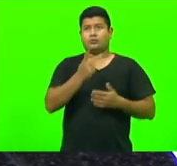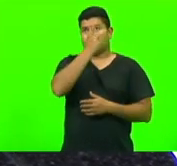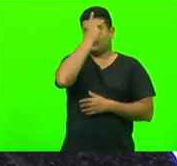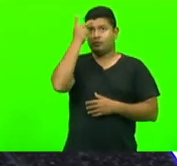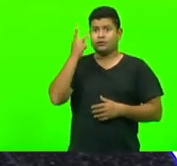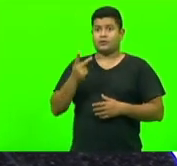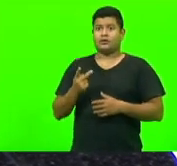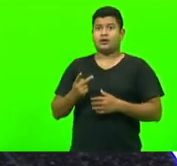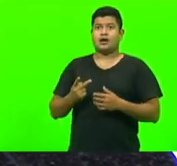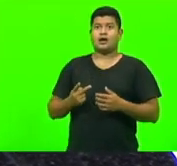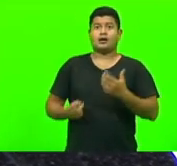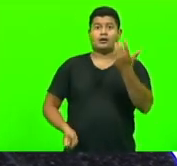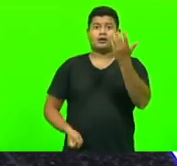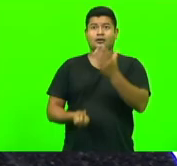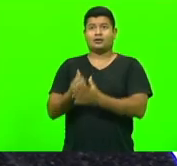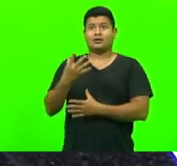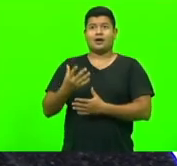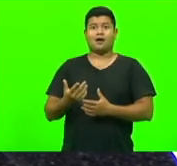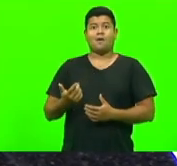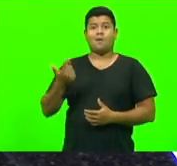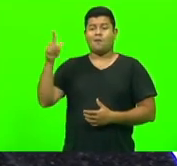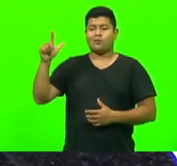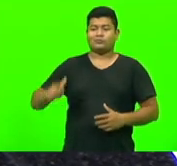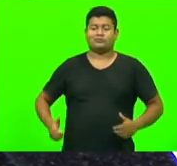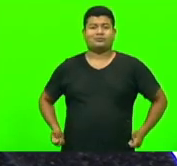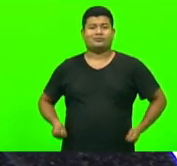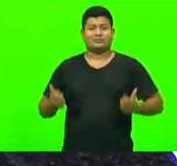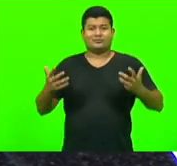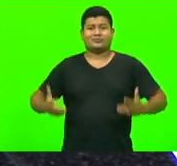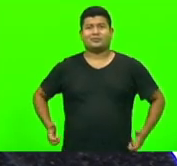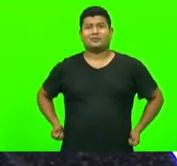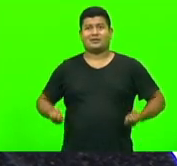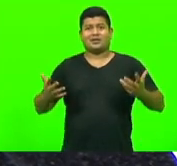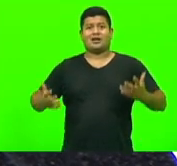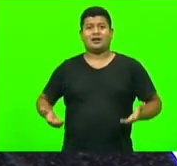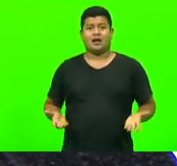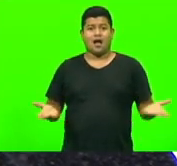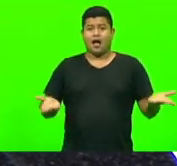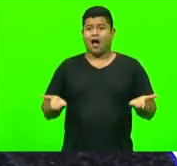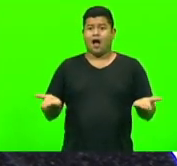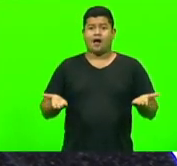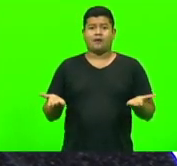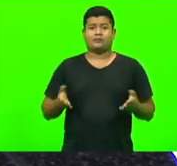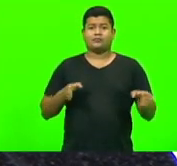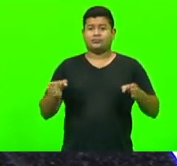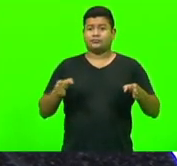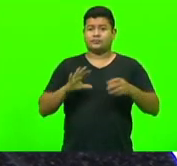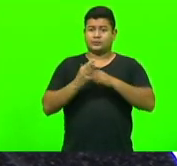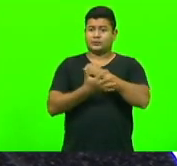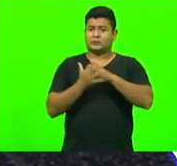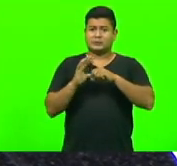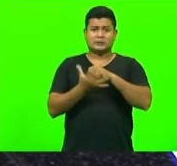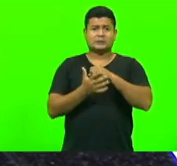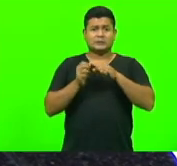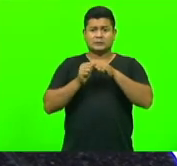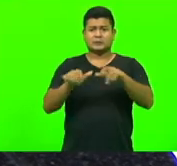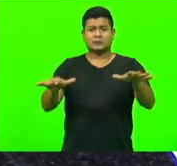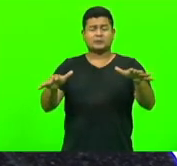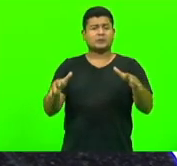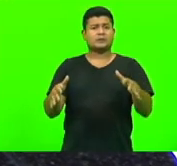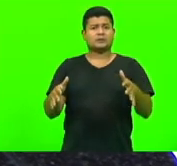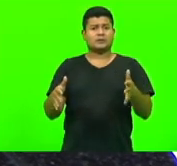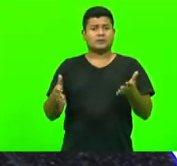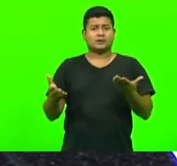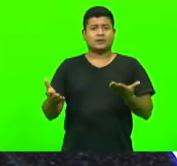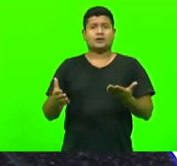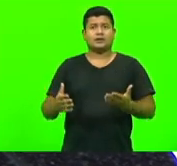criar mais despesa, depois da pandemia que estamos, passamos forte e estamos passando, criar mais despesa